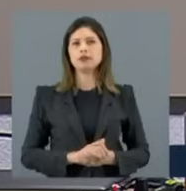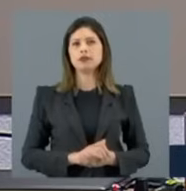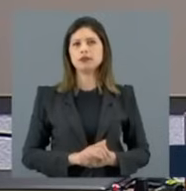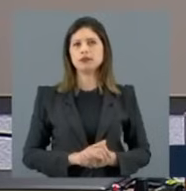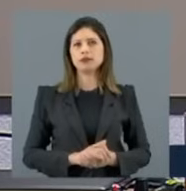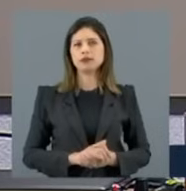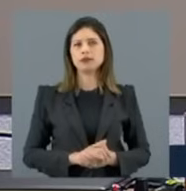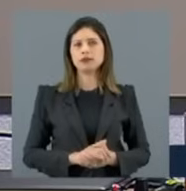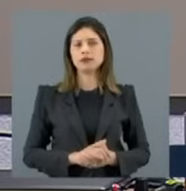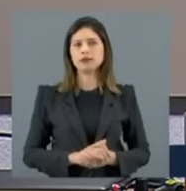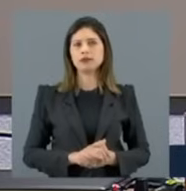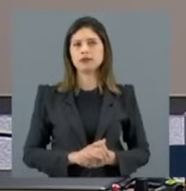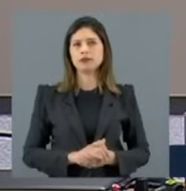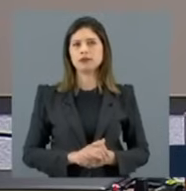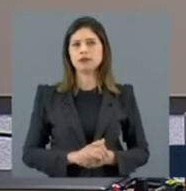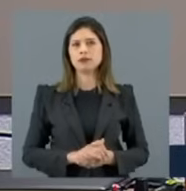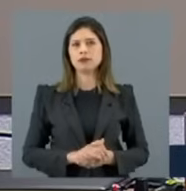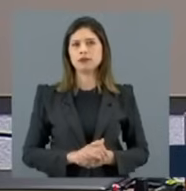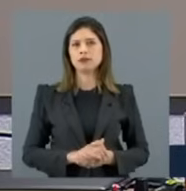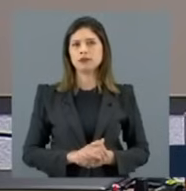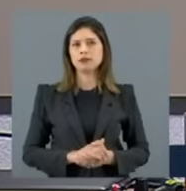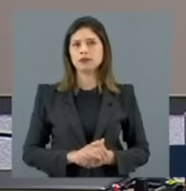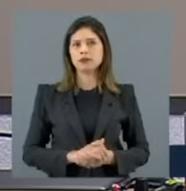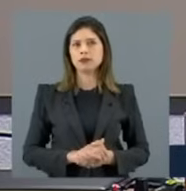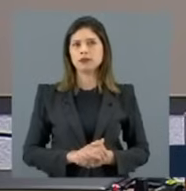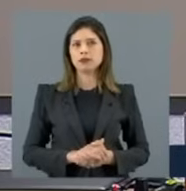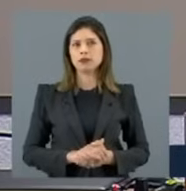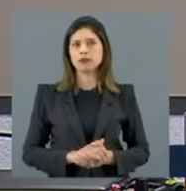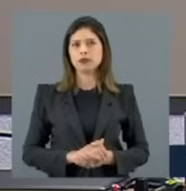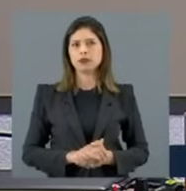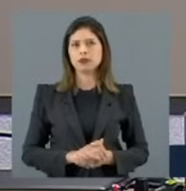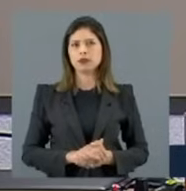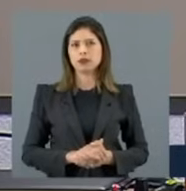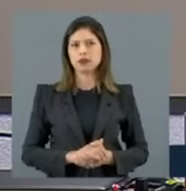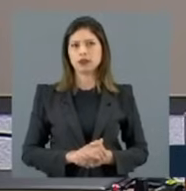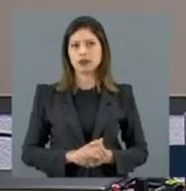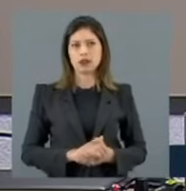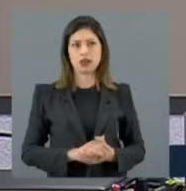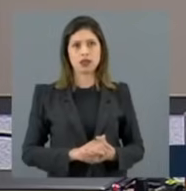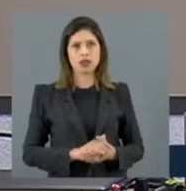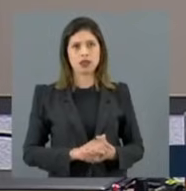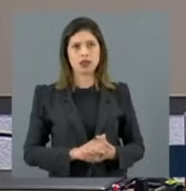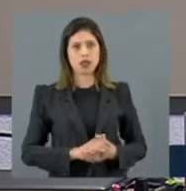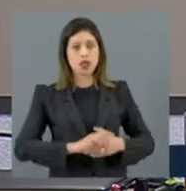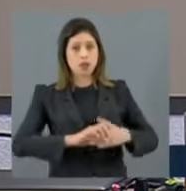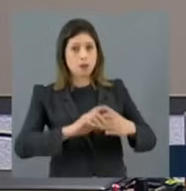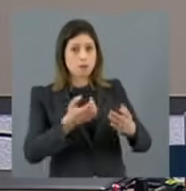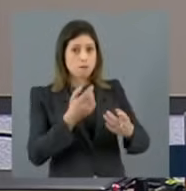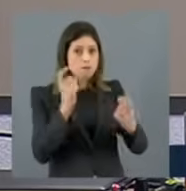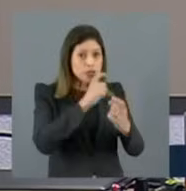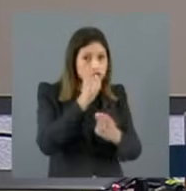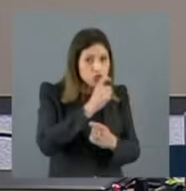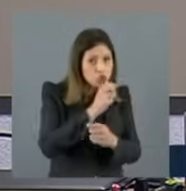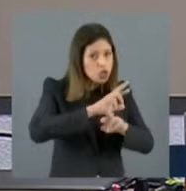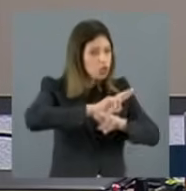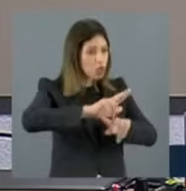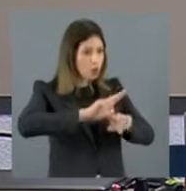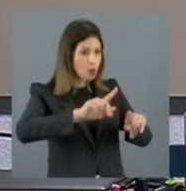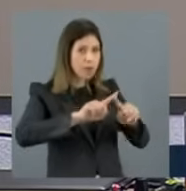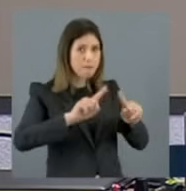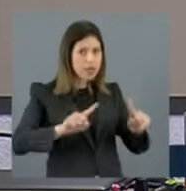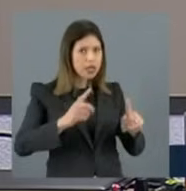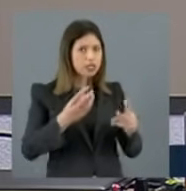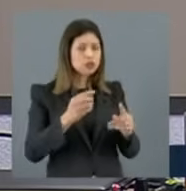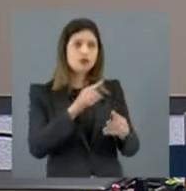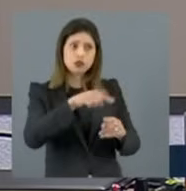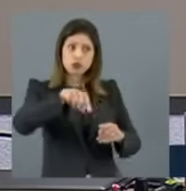Mas a verdade que está sendo dita pode causar confusão na mente das pessoas. Ora, como que você vai controlar o que as